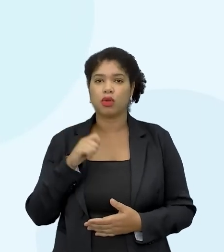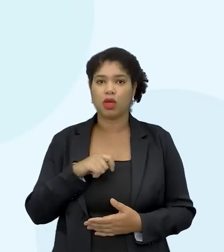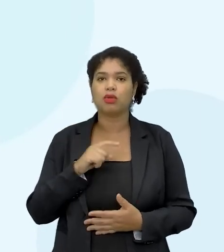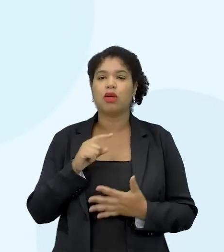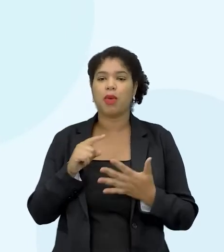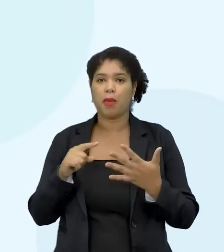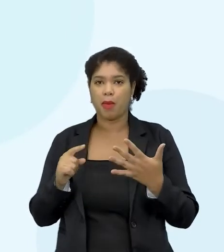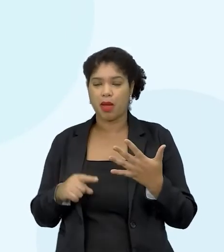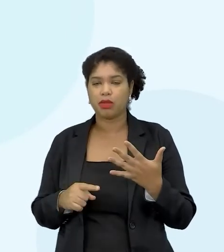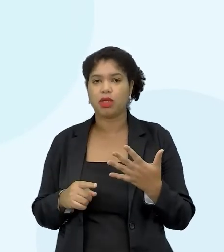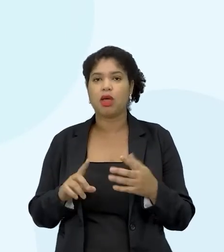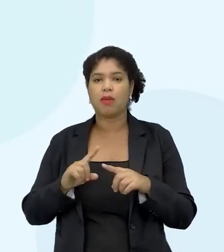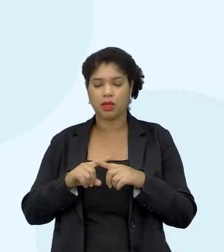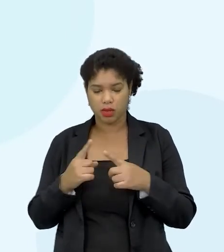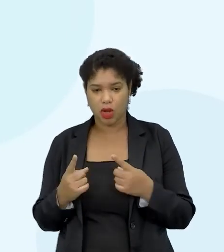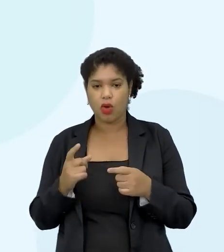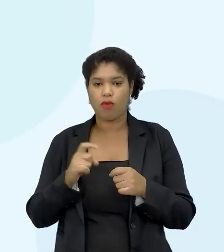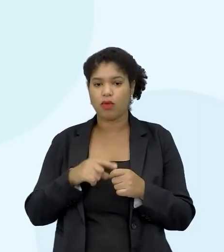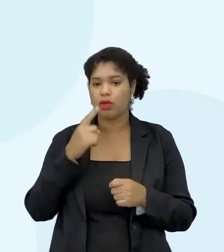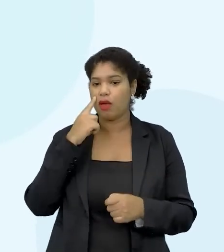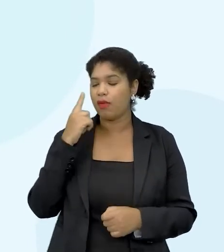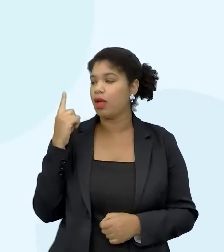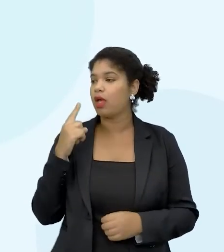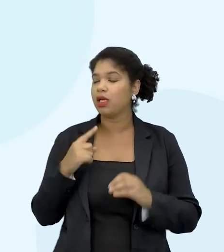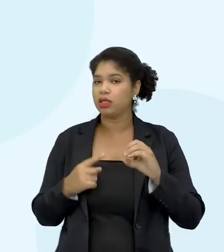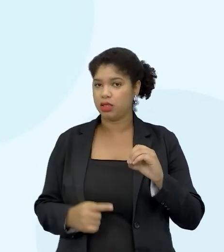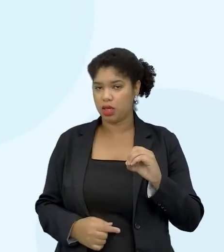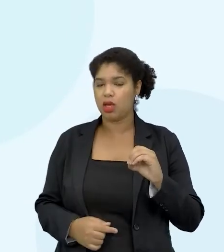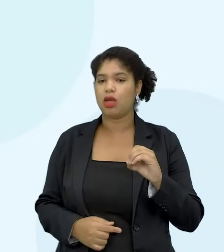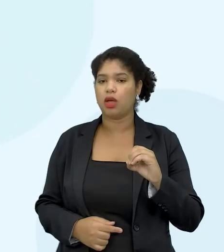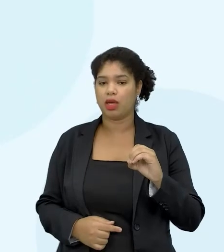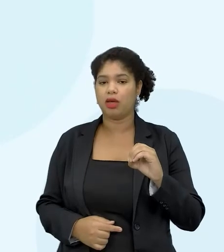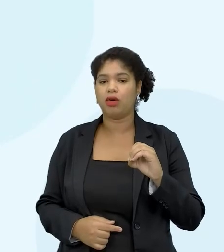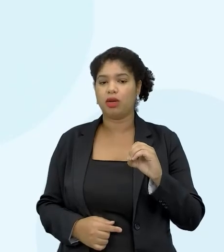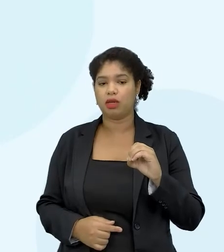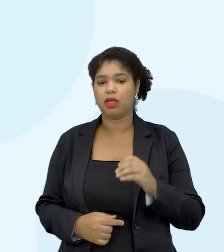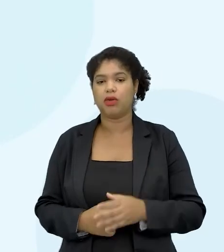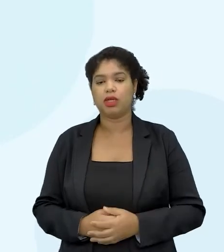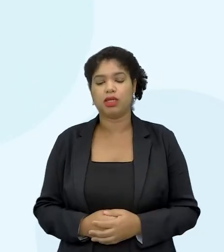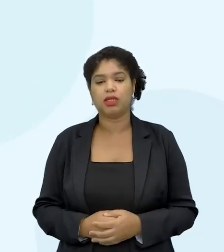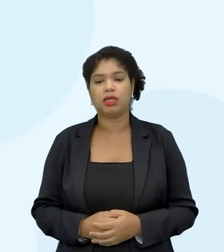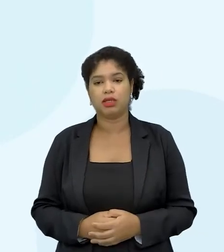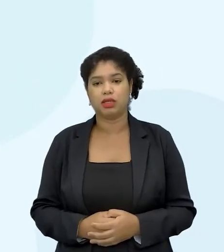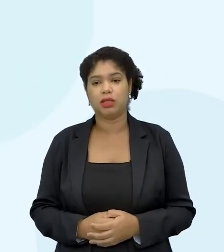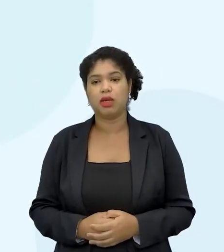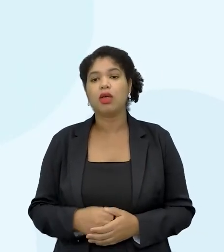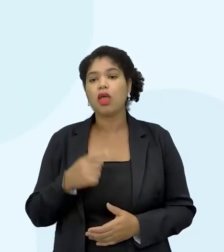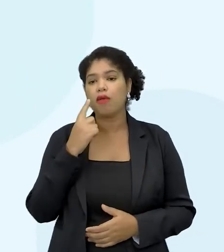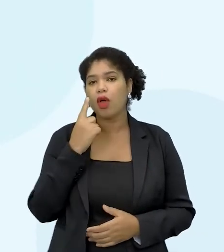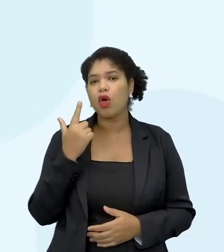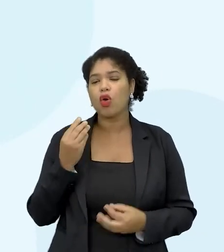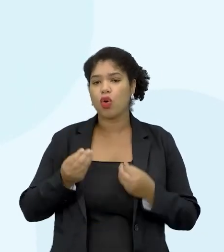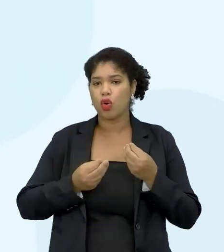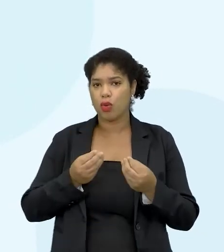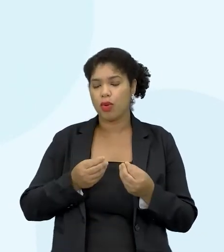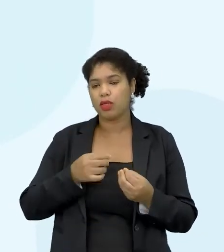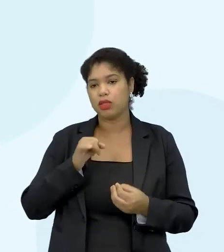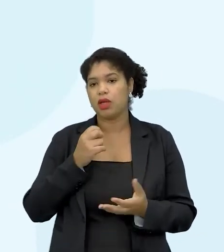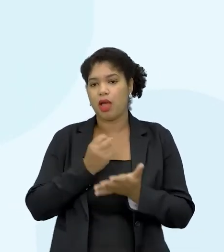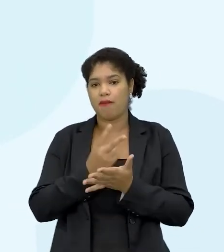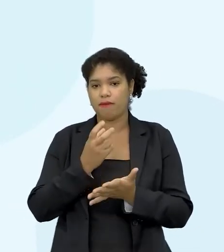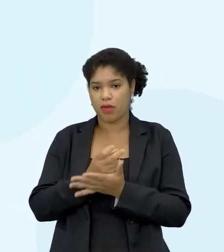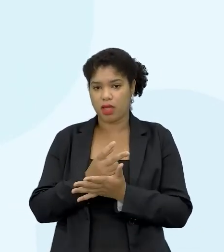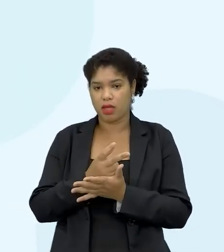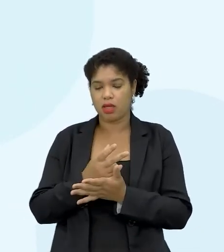Então ele começa aqui, ó, 0 camisetas, você tem 0 de vendas. Olha aqui, é este ponto aqui. Quando você vender